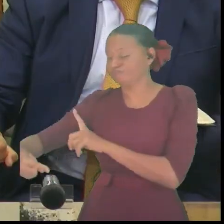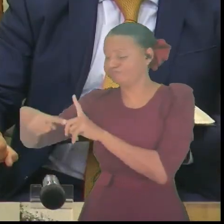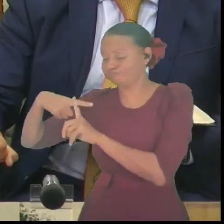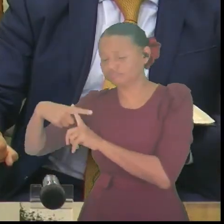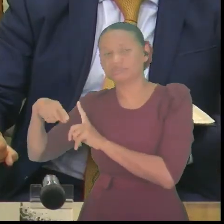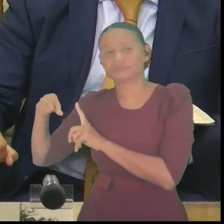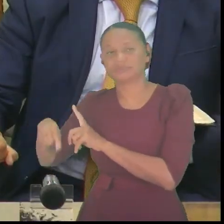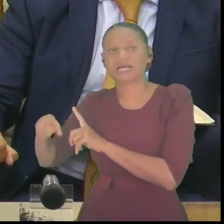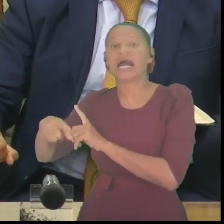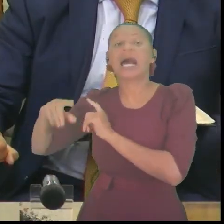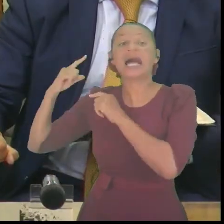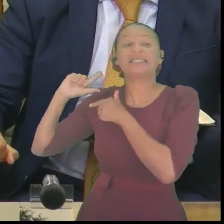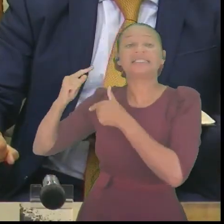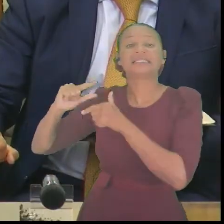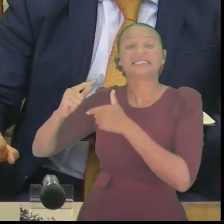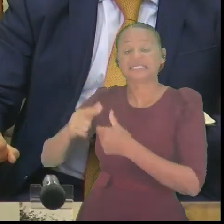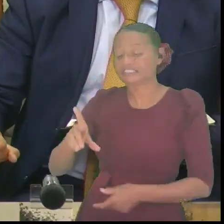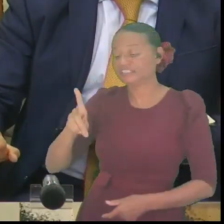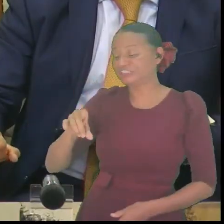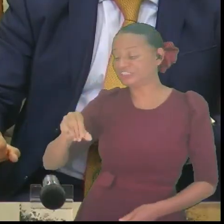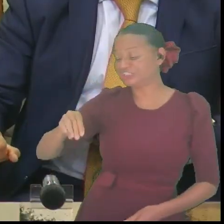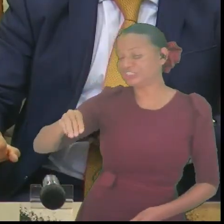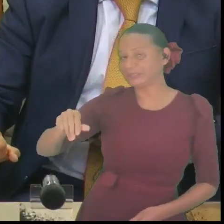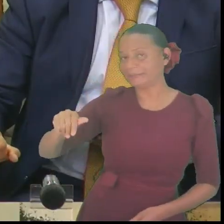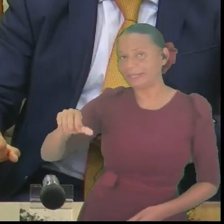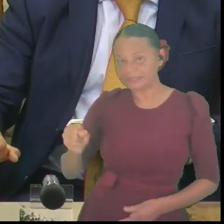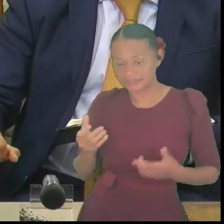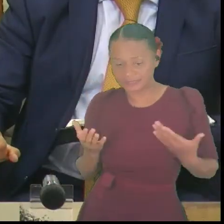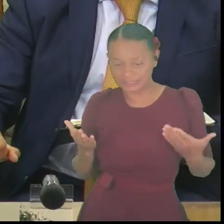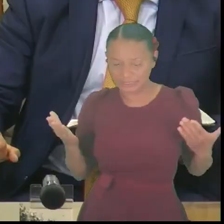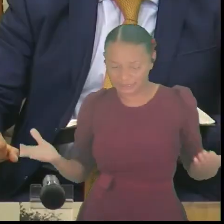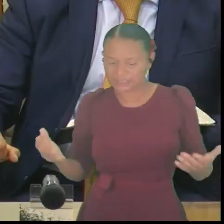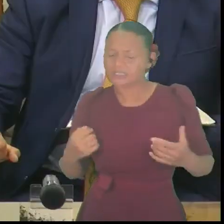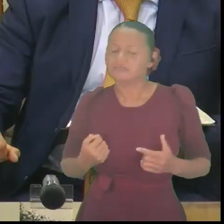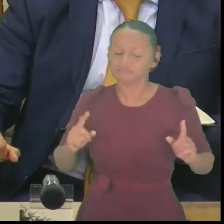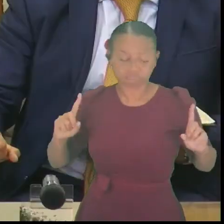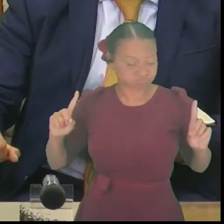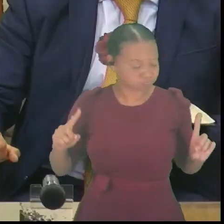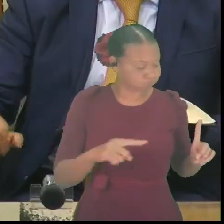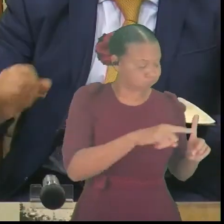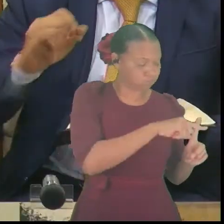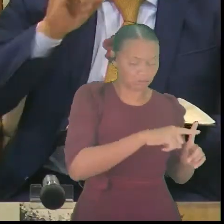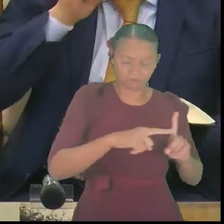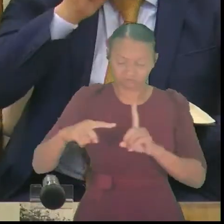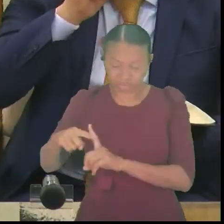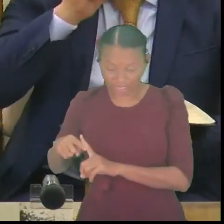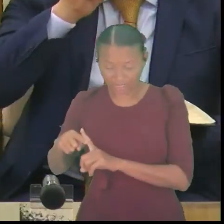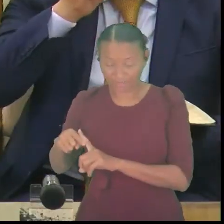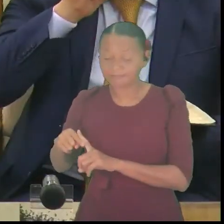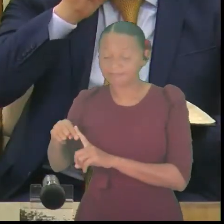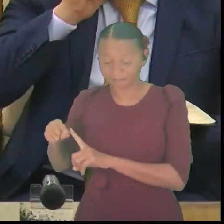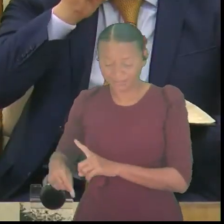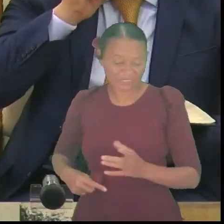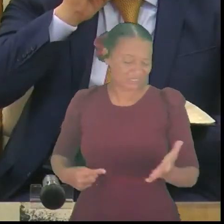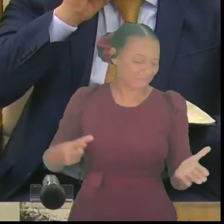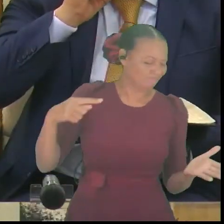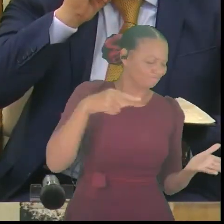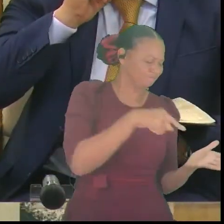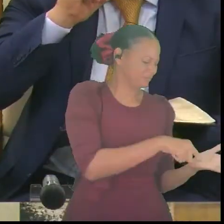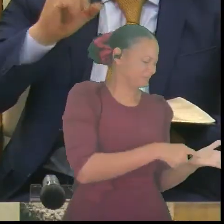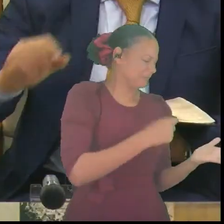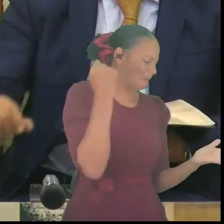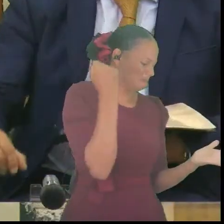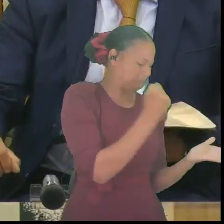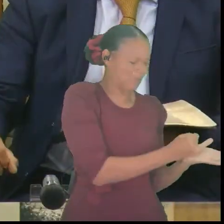aquele que a tradição chama ele de Dimas. E então pregaram o patíbulo da cruz na sua arte central, pregaram as mãos e os pés de